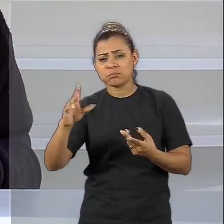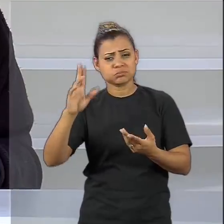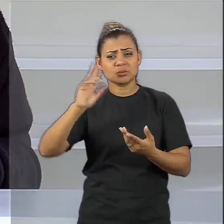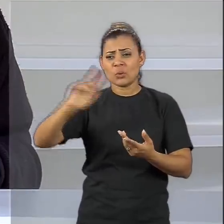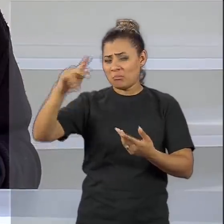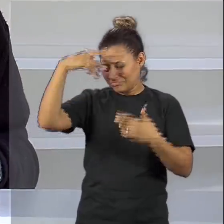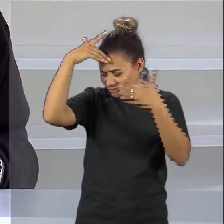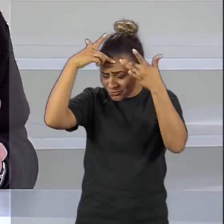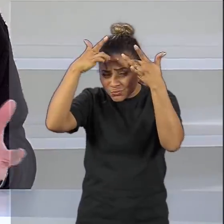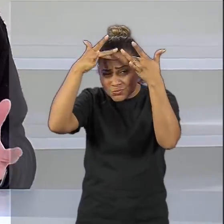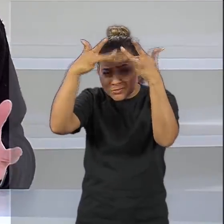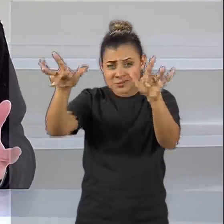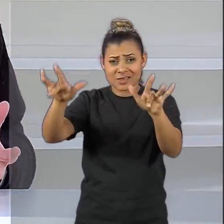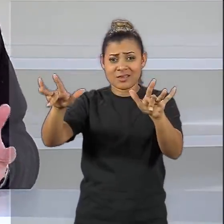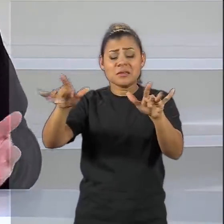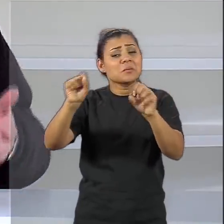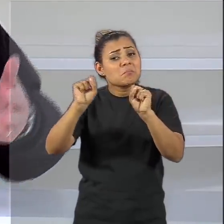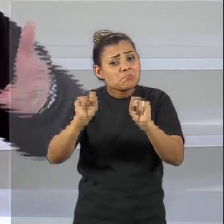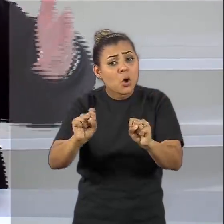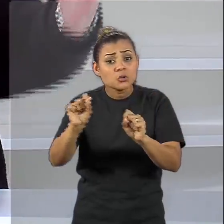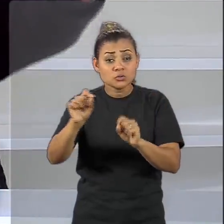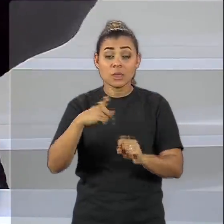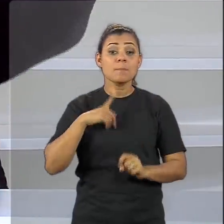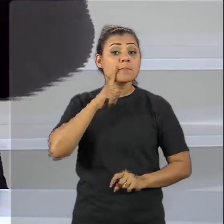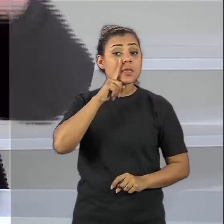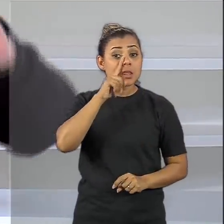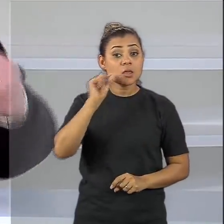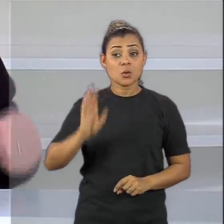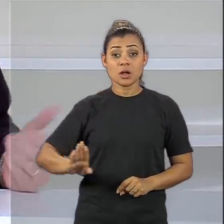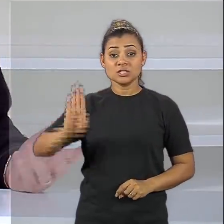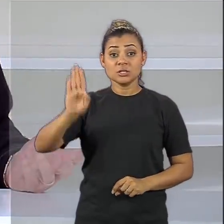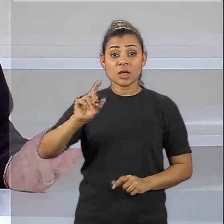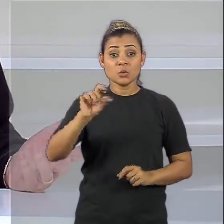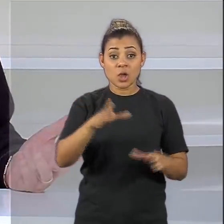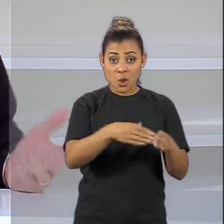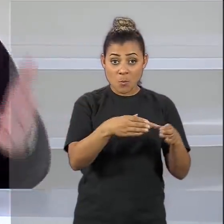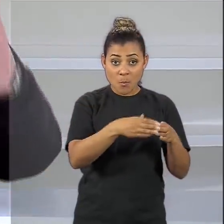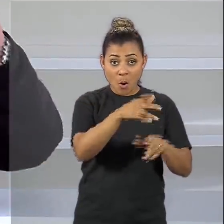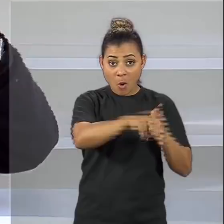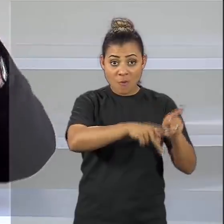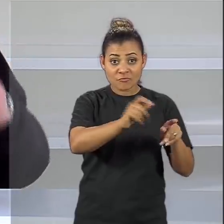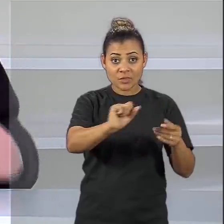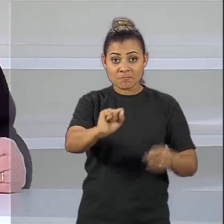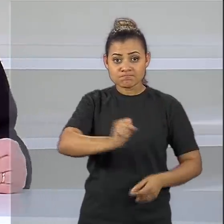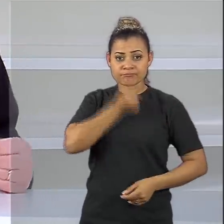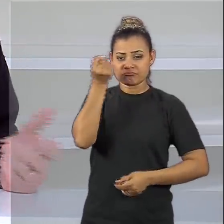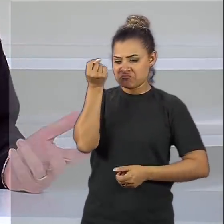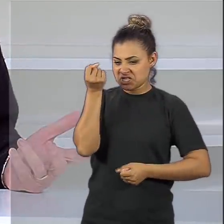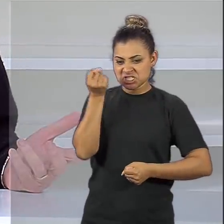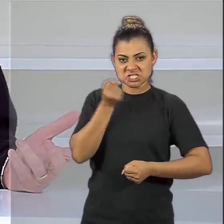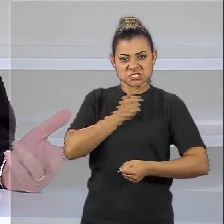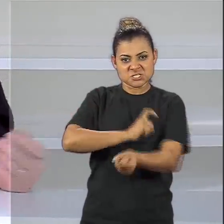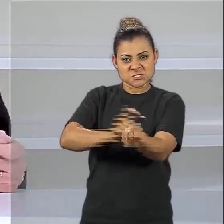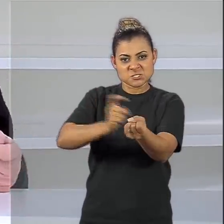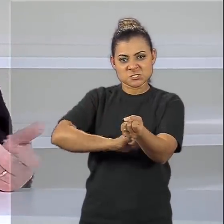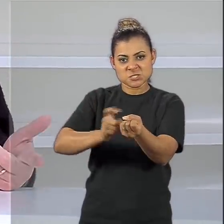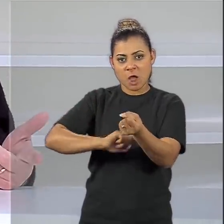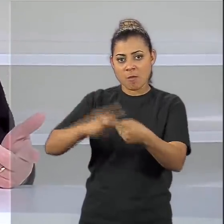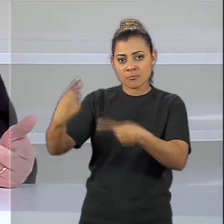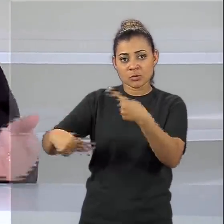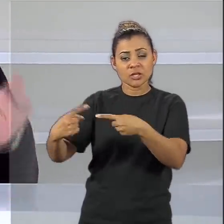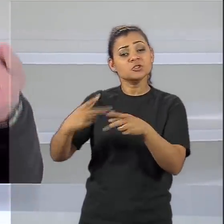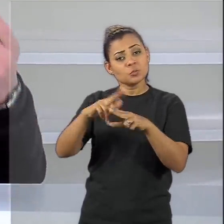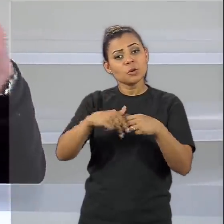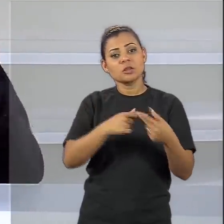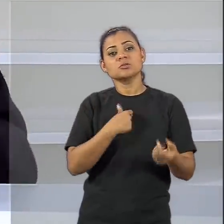você quiser, você corre realmente o risco de se eleger o que o Oscar definiu, precisamente o Cláudio referendou, como candidato do